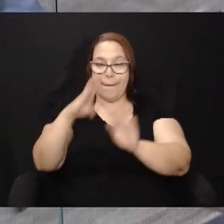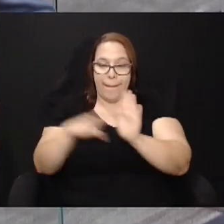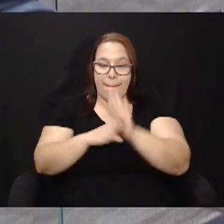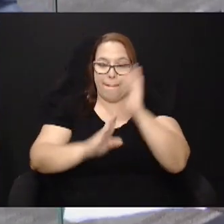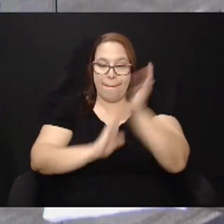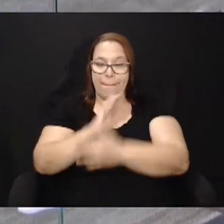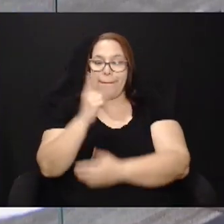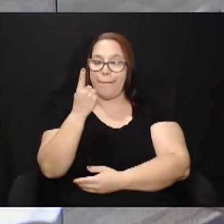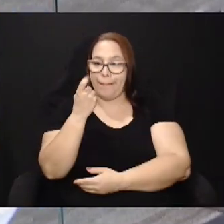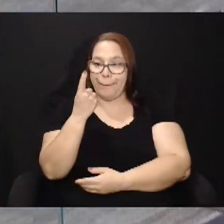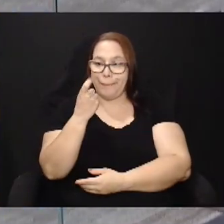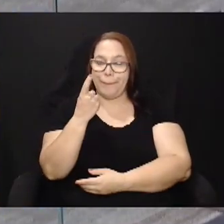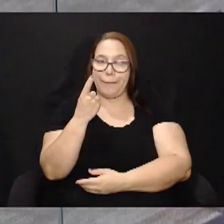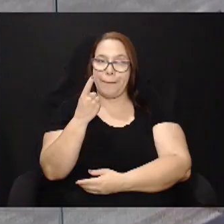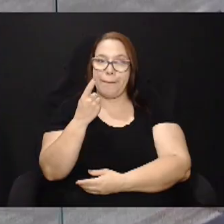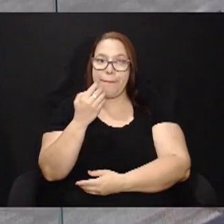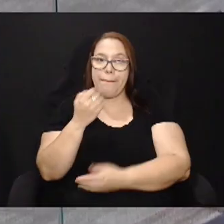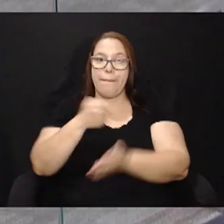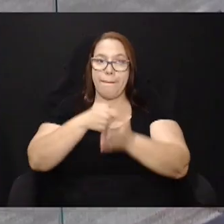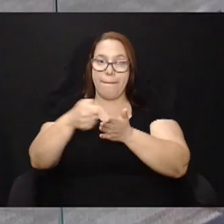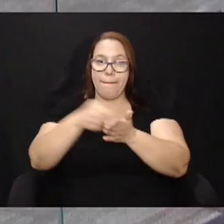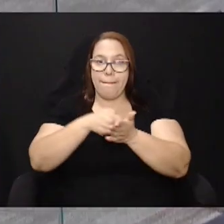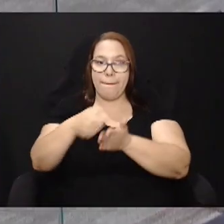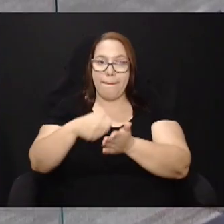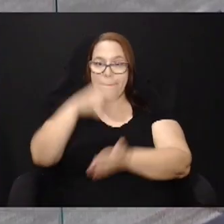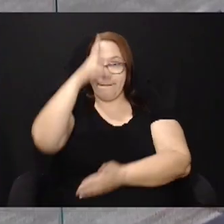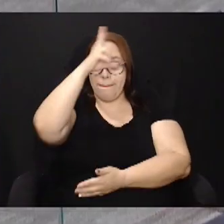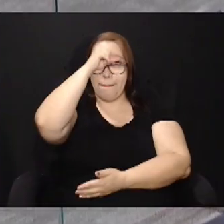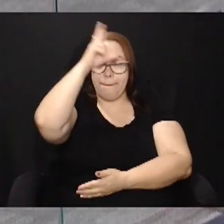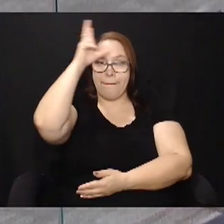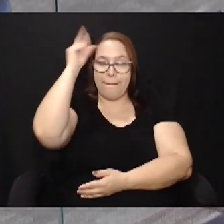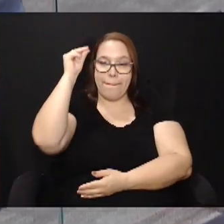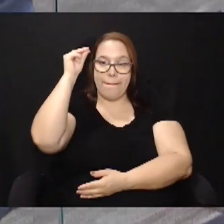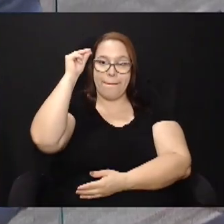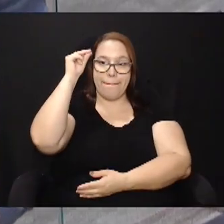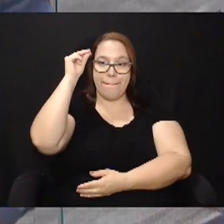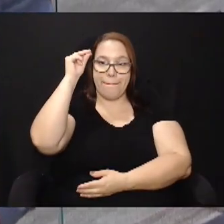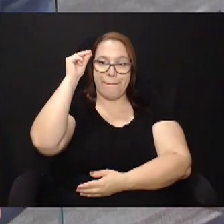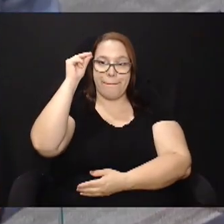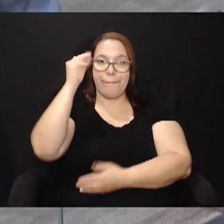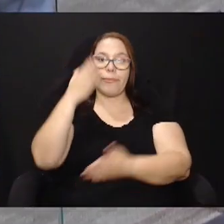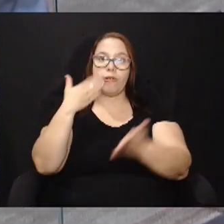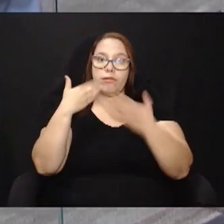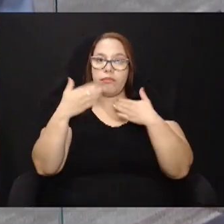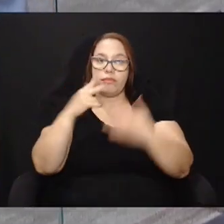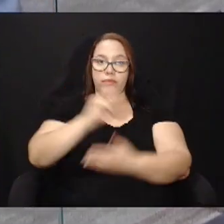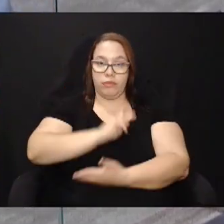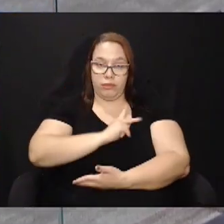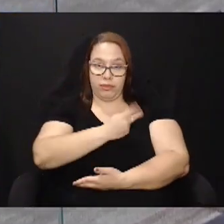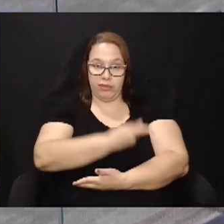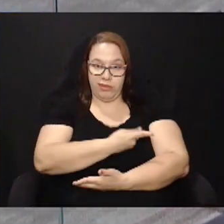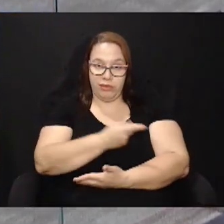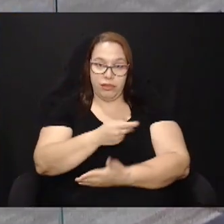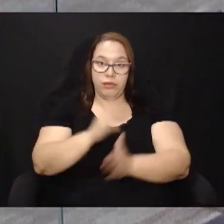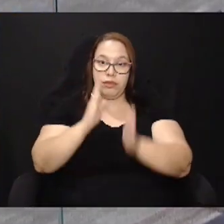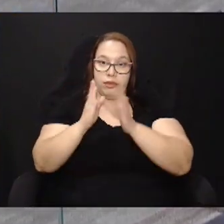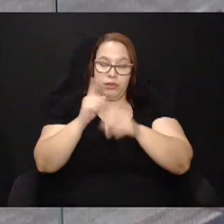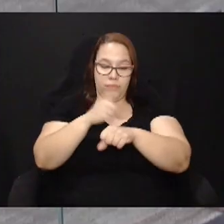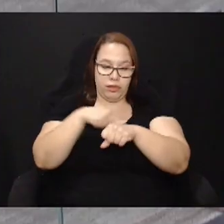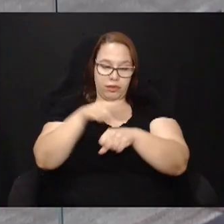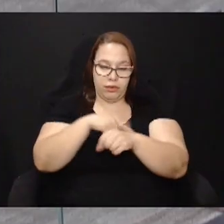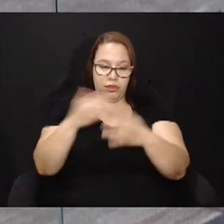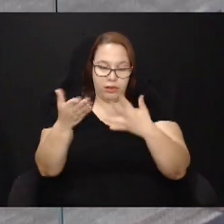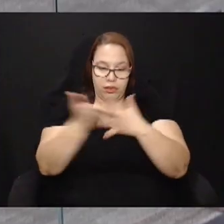inclusive, que é de autoria do prefeito municipal. Conversei com Paulo Haddad durante o intervalo regimental,